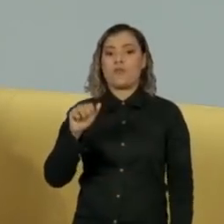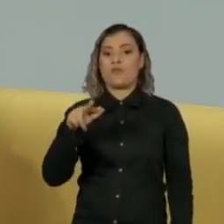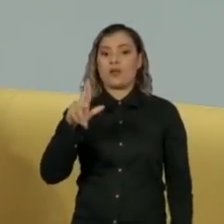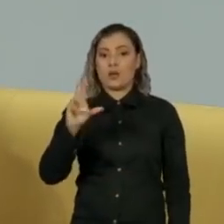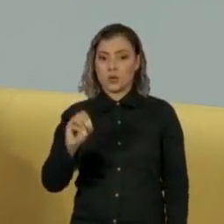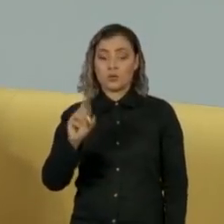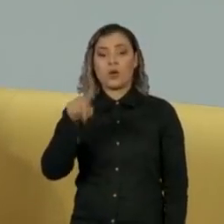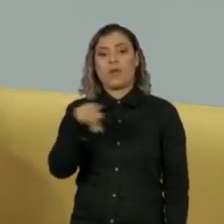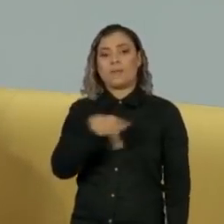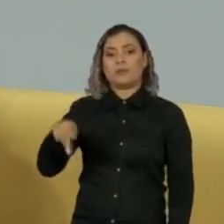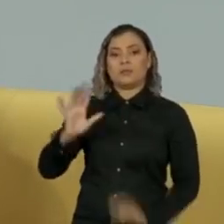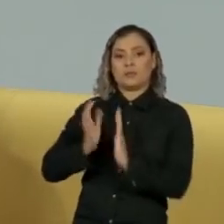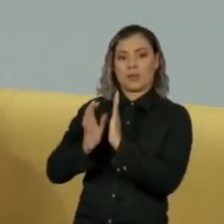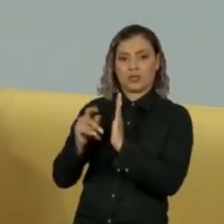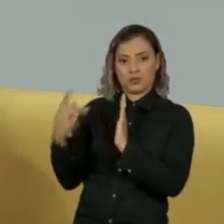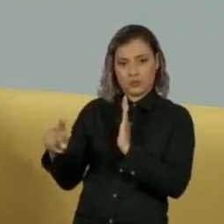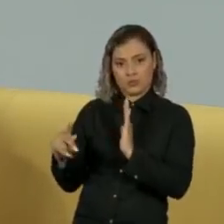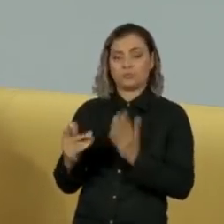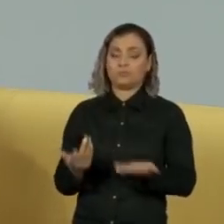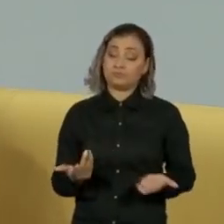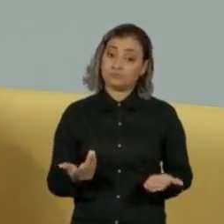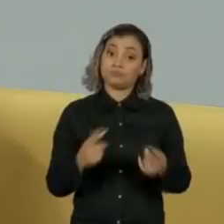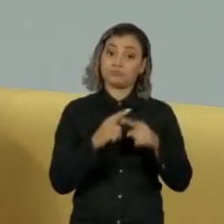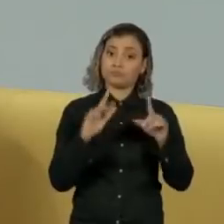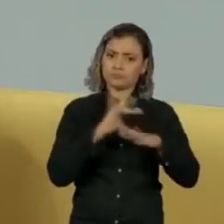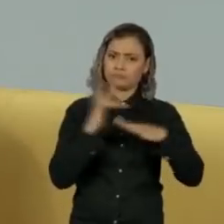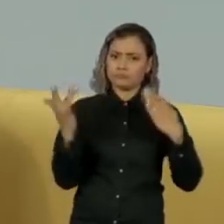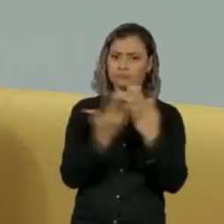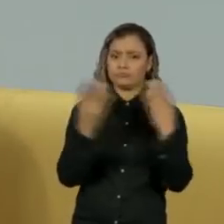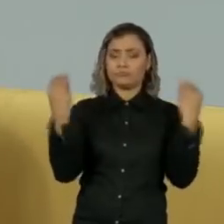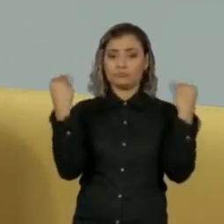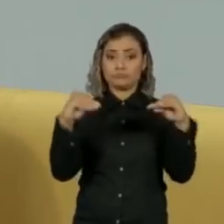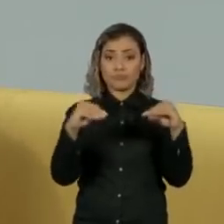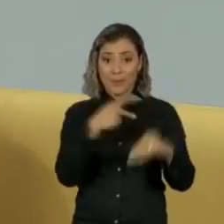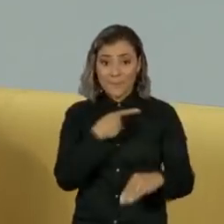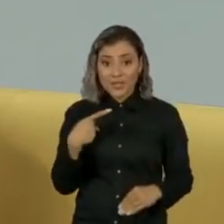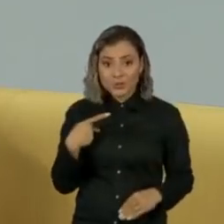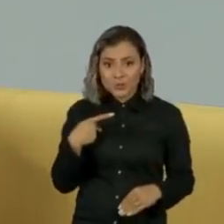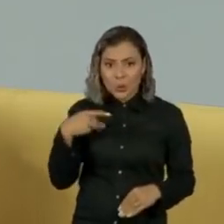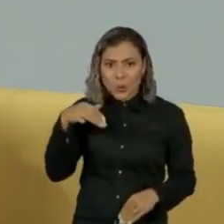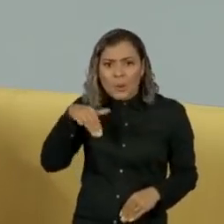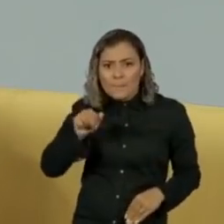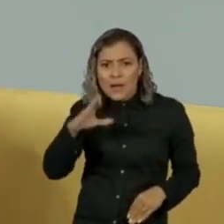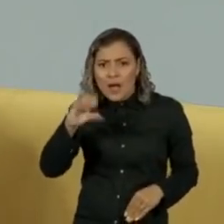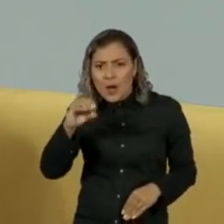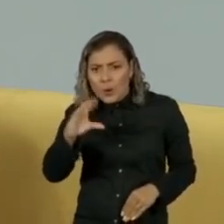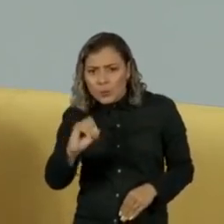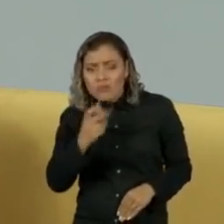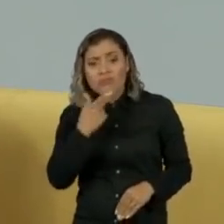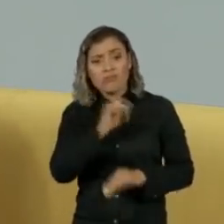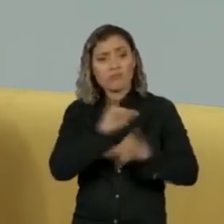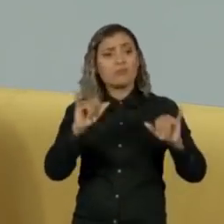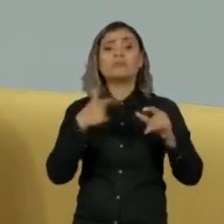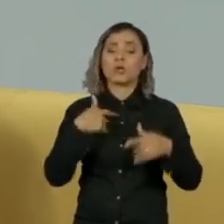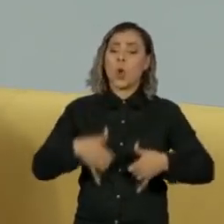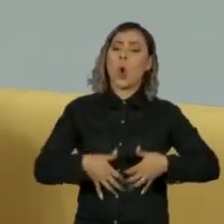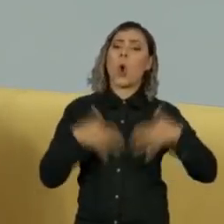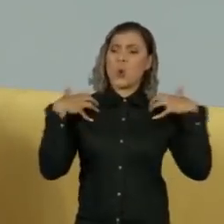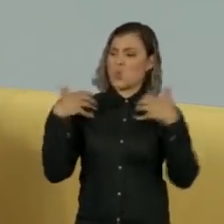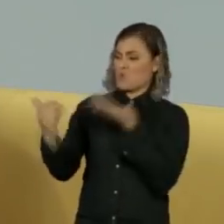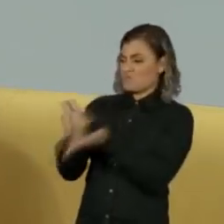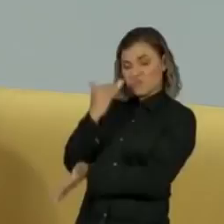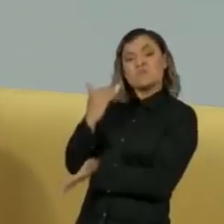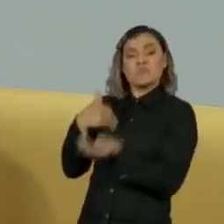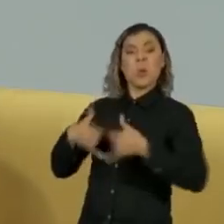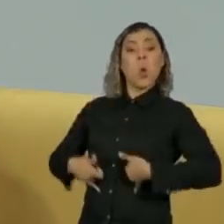é o atual presidente nacional da legenda. Nas redes sociais, Feliciano disse que para ele é motivo de orgulho ser expulso do